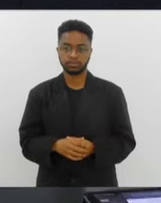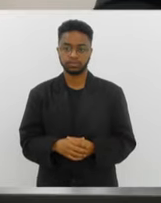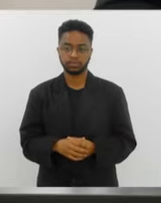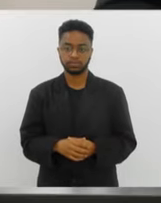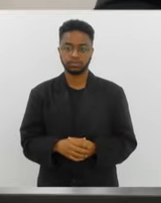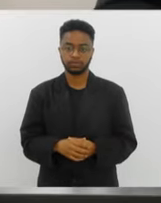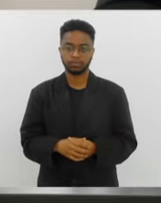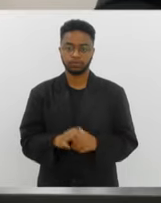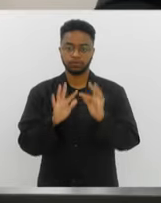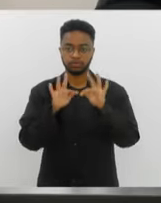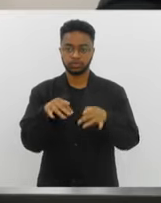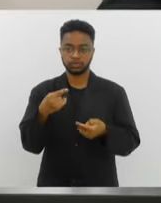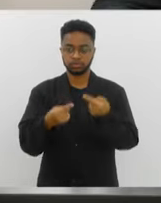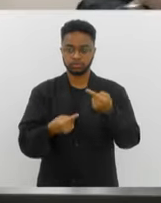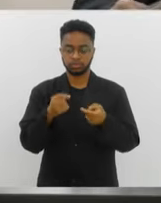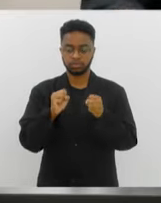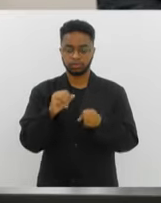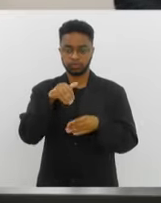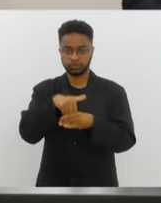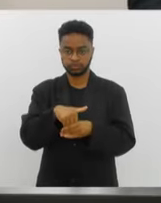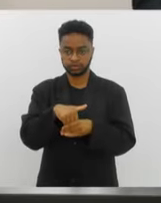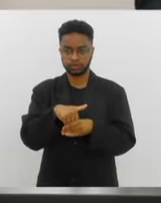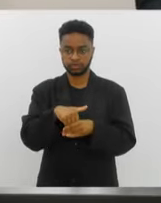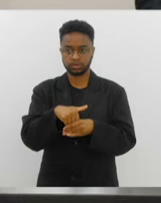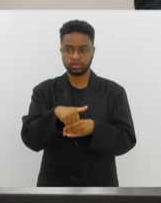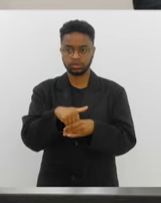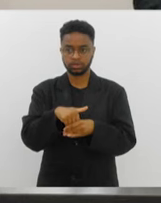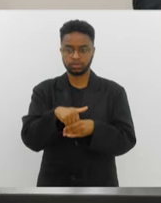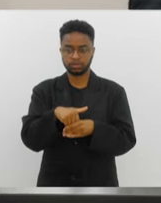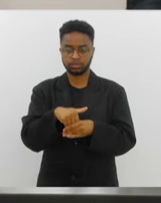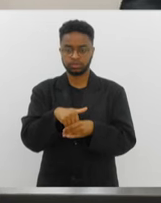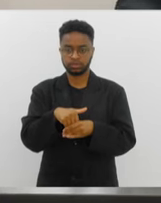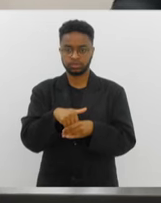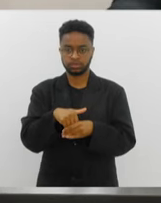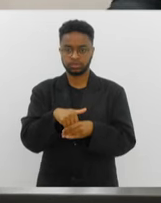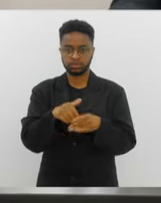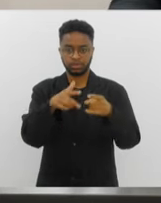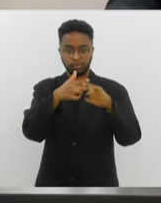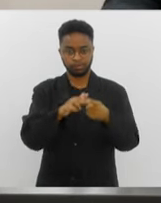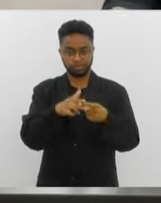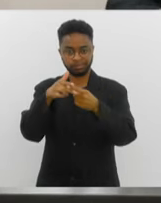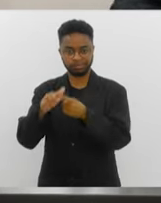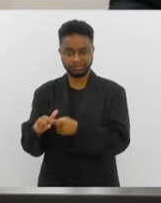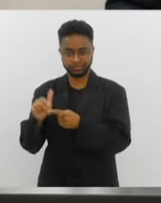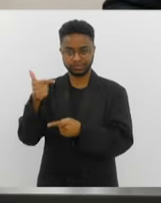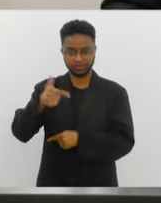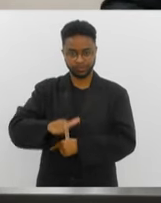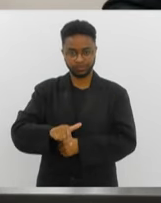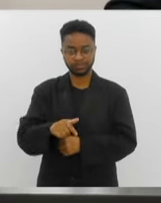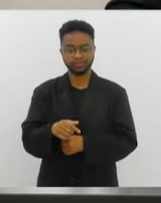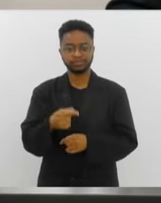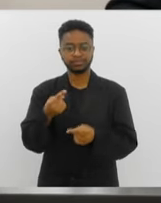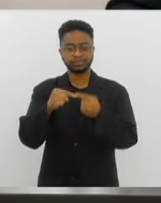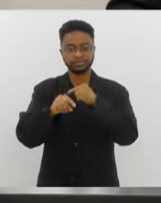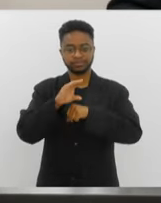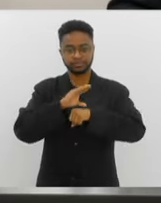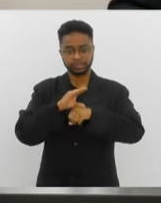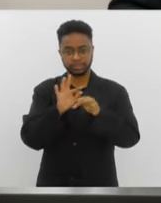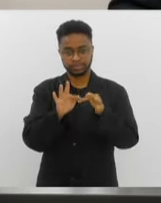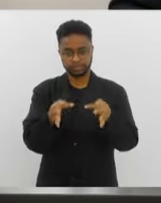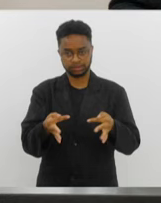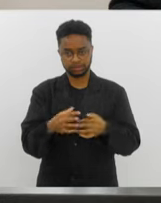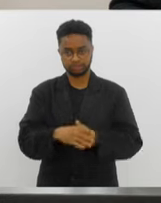Então, encerrada a discussão, em votação, o voto retificado pela inconstitucionalidade